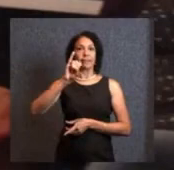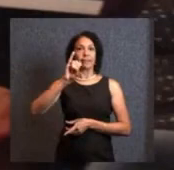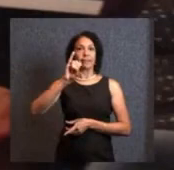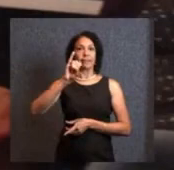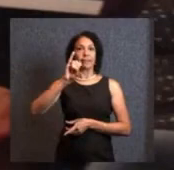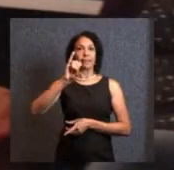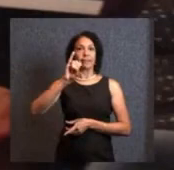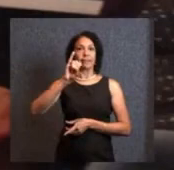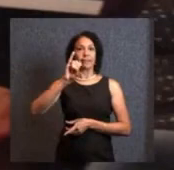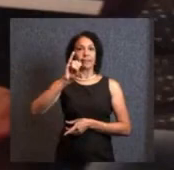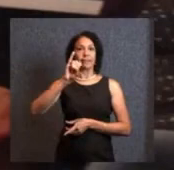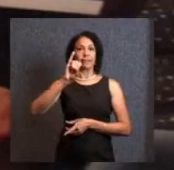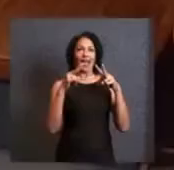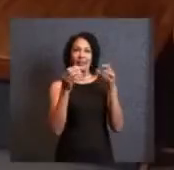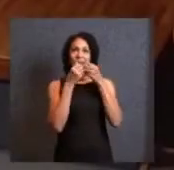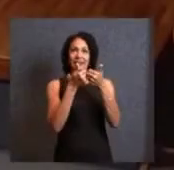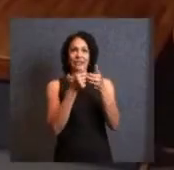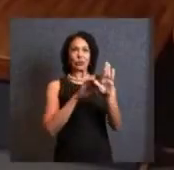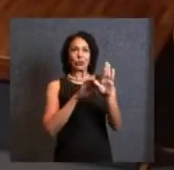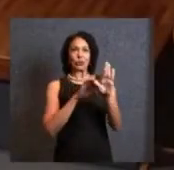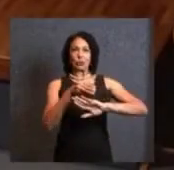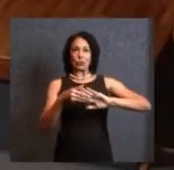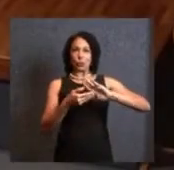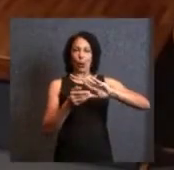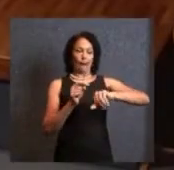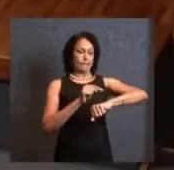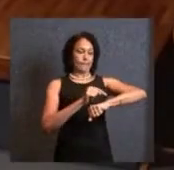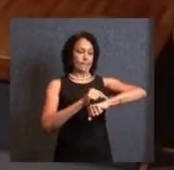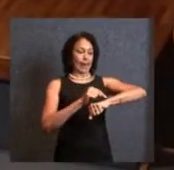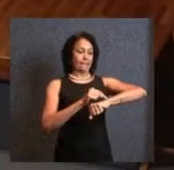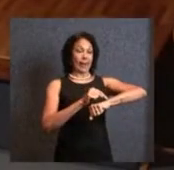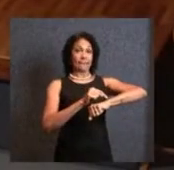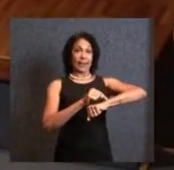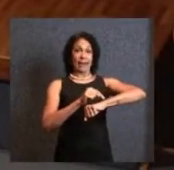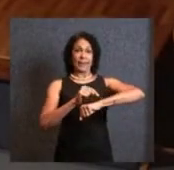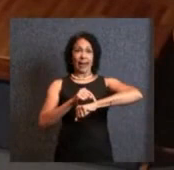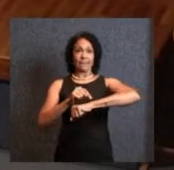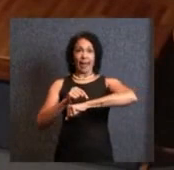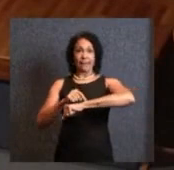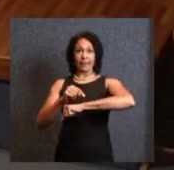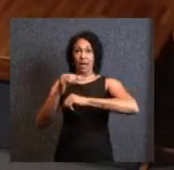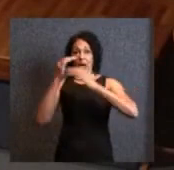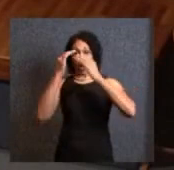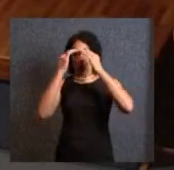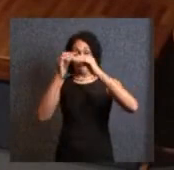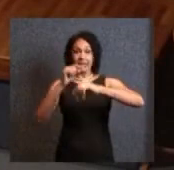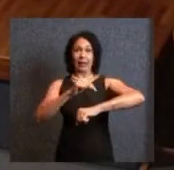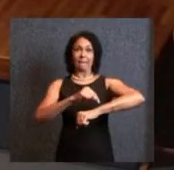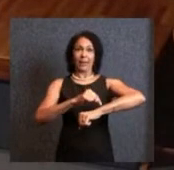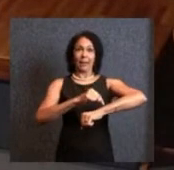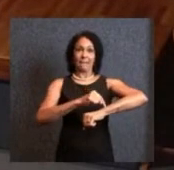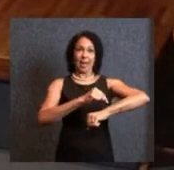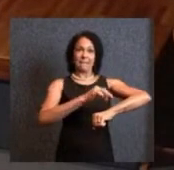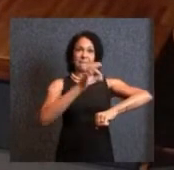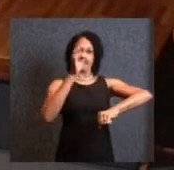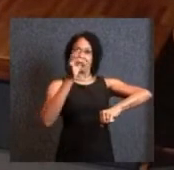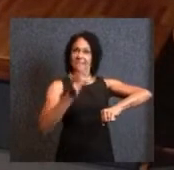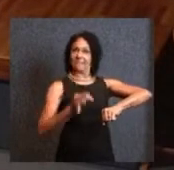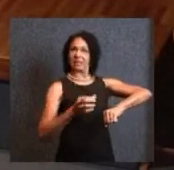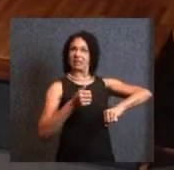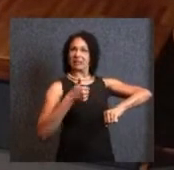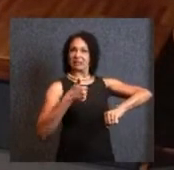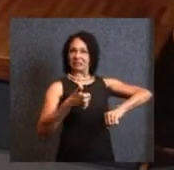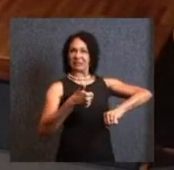né? Tudo cronometrado, seguindo o tempo rigorosamente, estamos no tempo